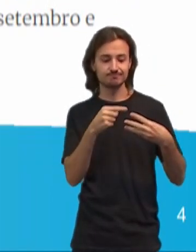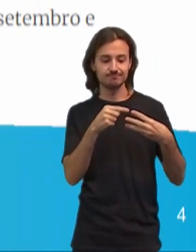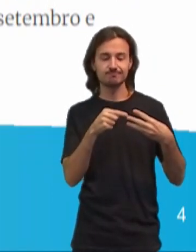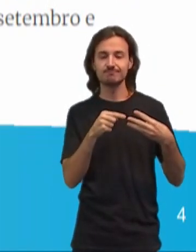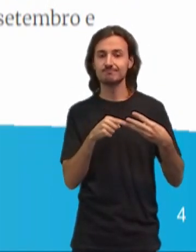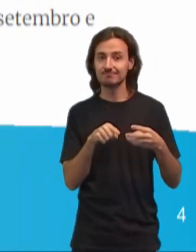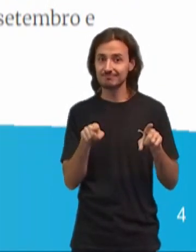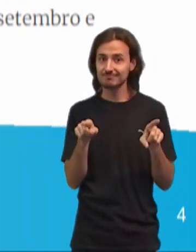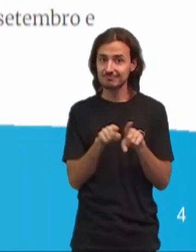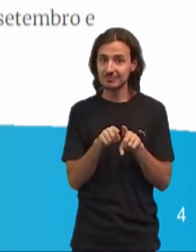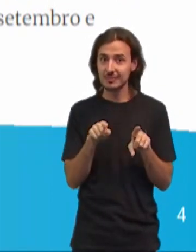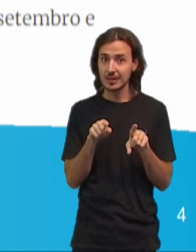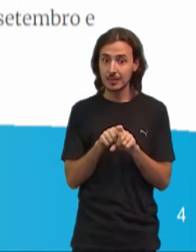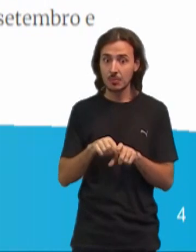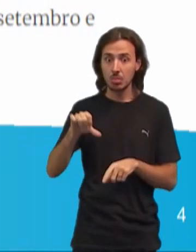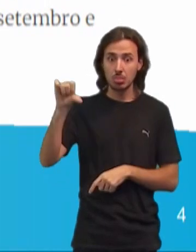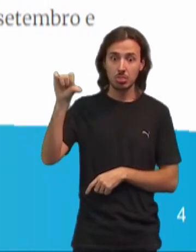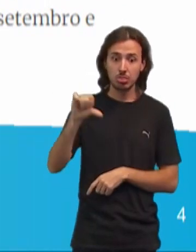a